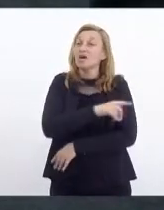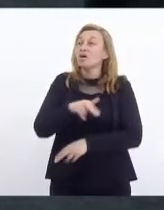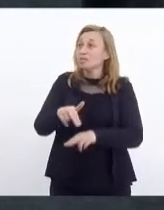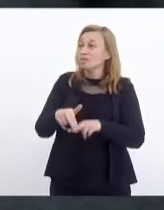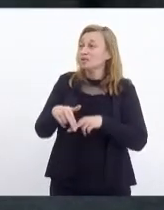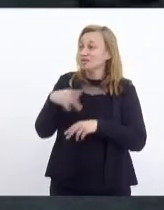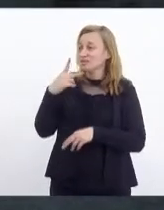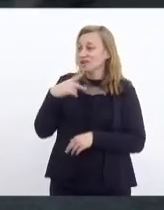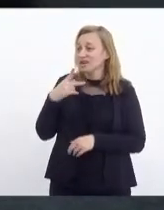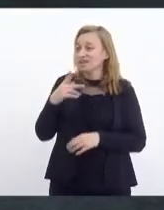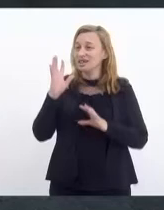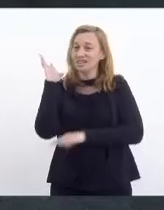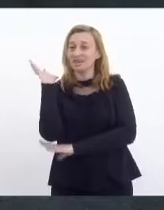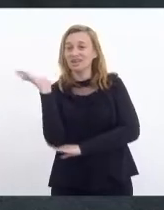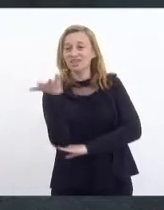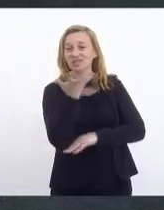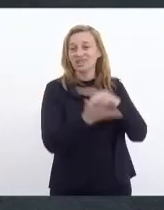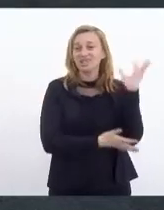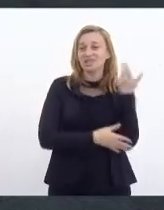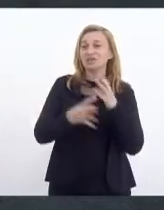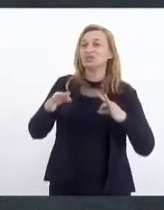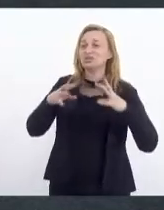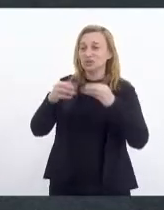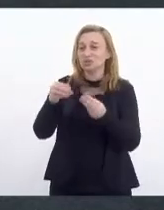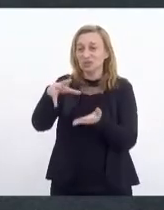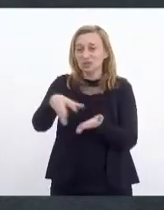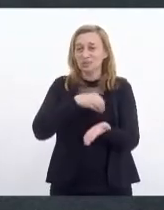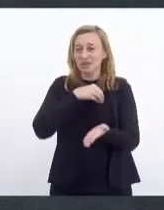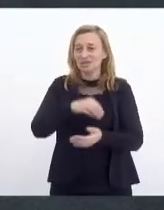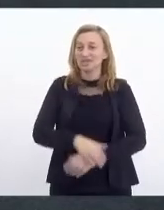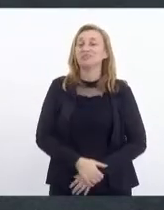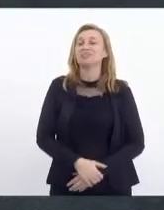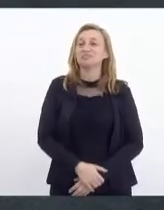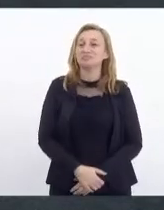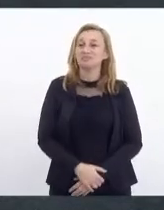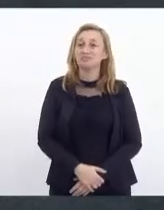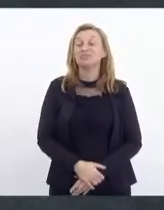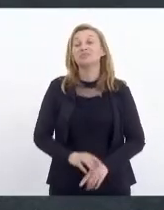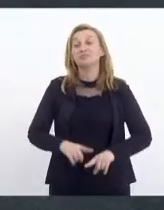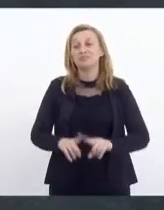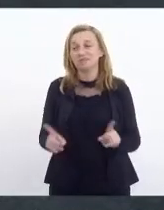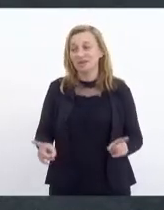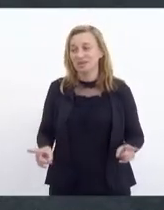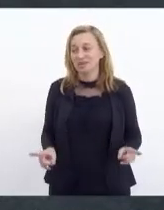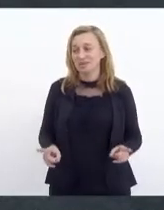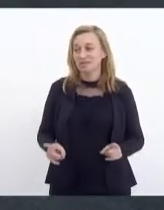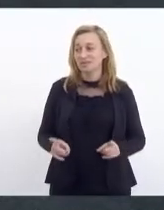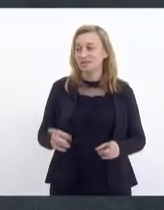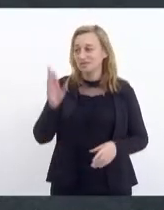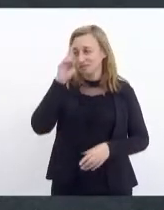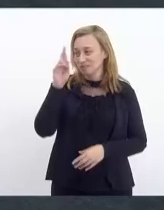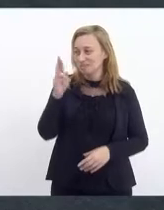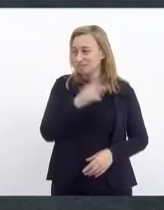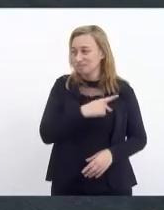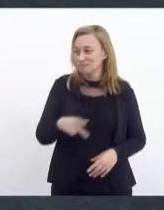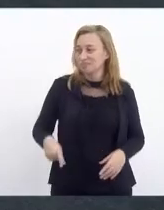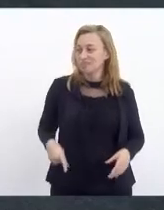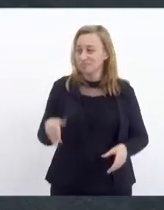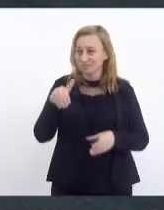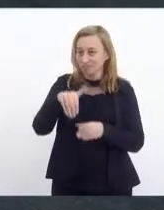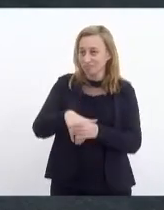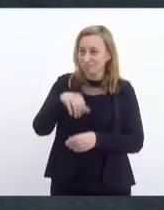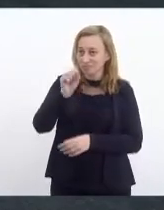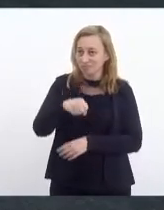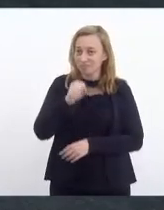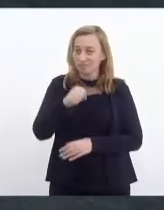que em natureza tudo se copia. Mas no mérito, senhor presidente, eu votei favorável e